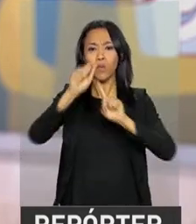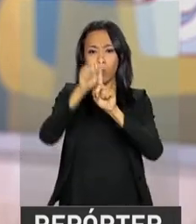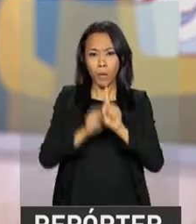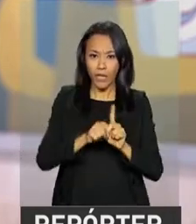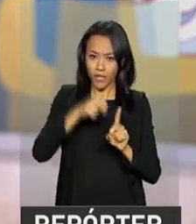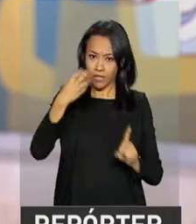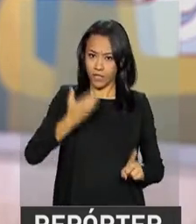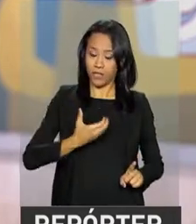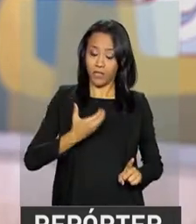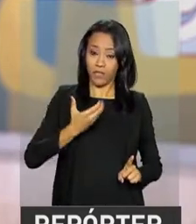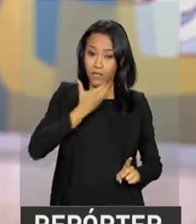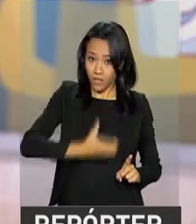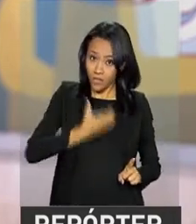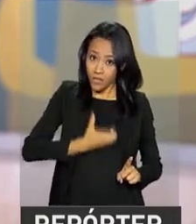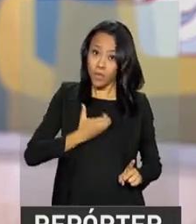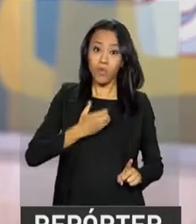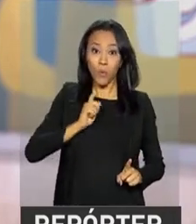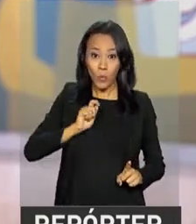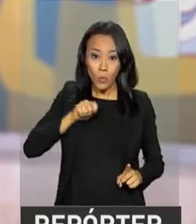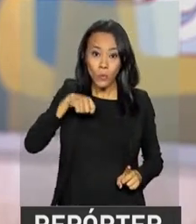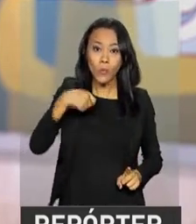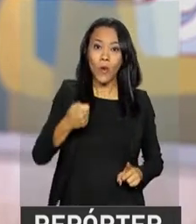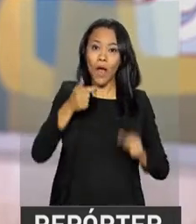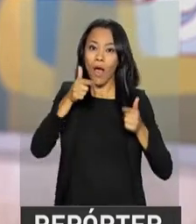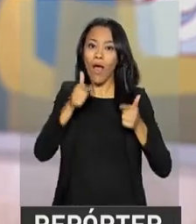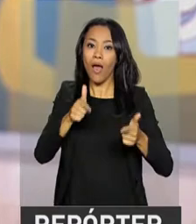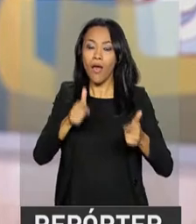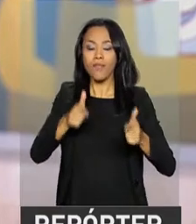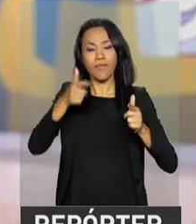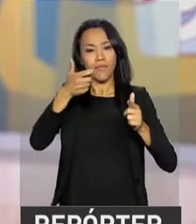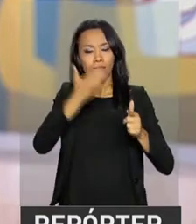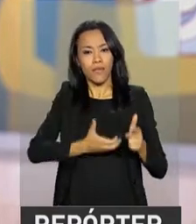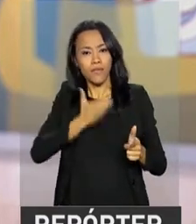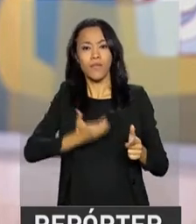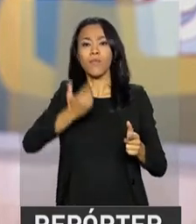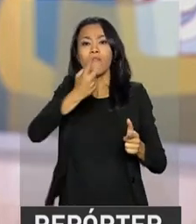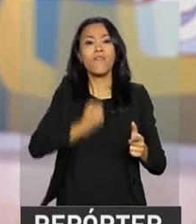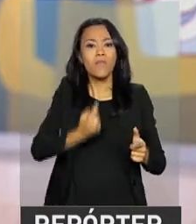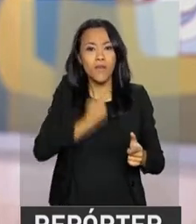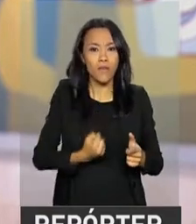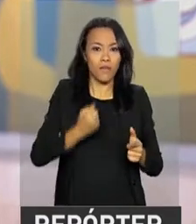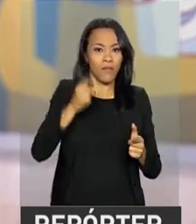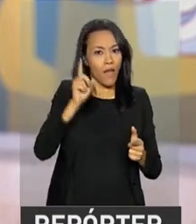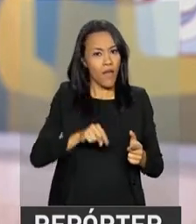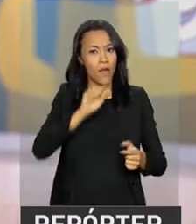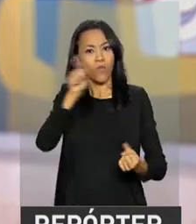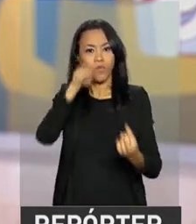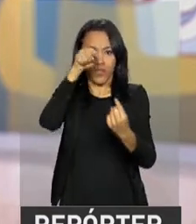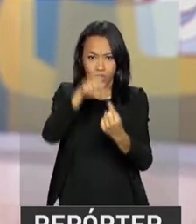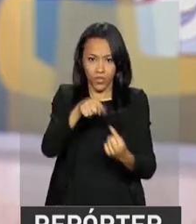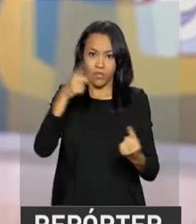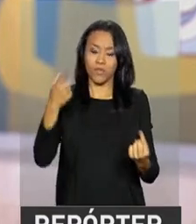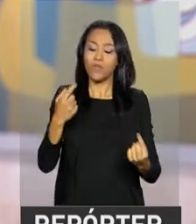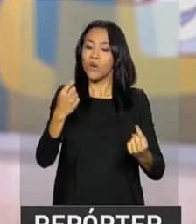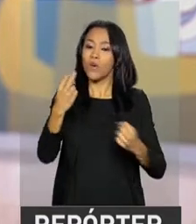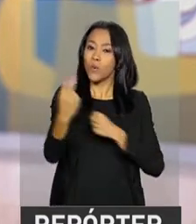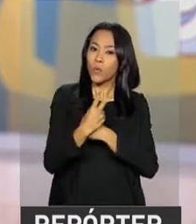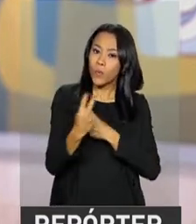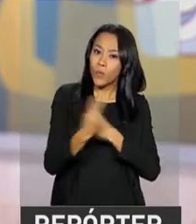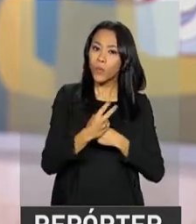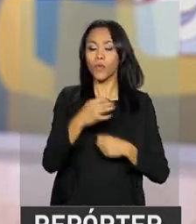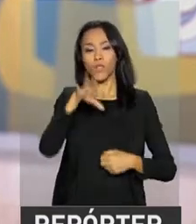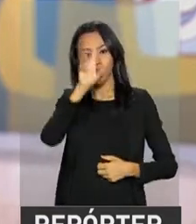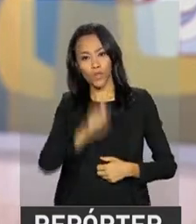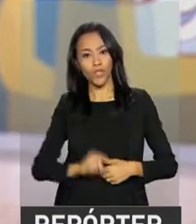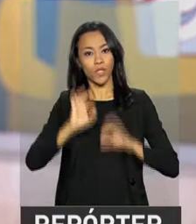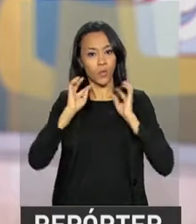dezembro vermelho o foco será na prevenção assistência proteção e promoção dos direitos humanos das pessoas